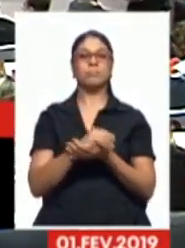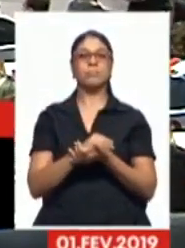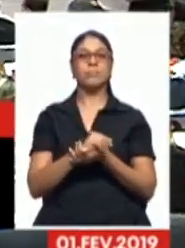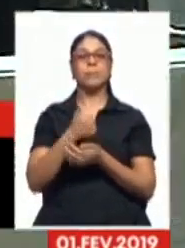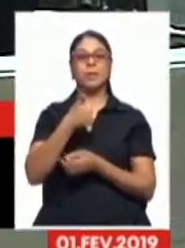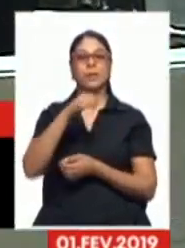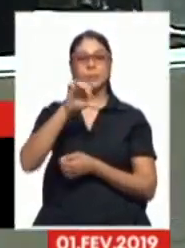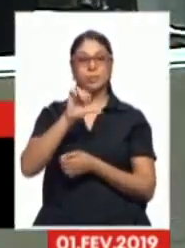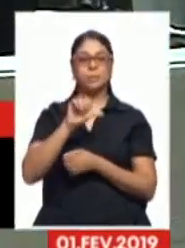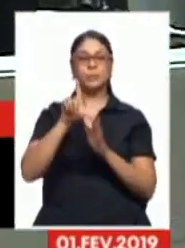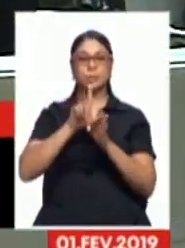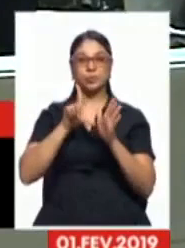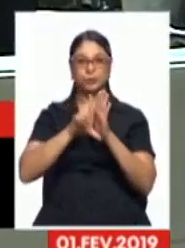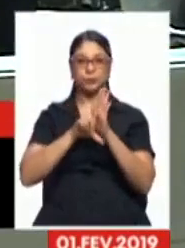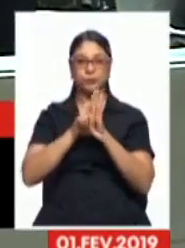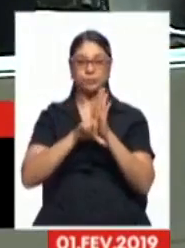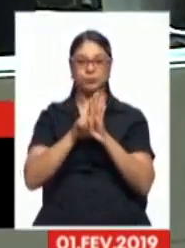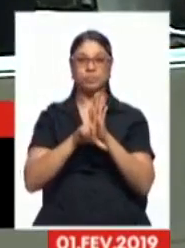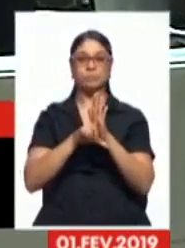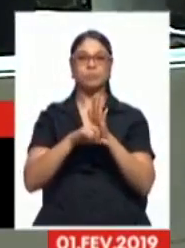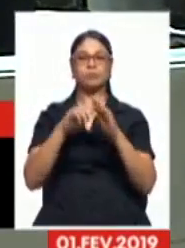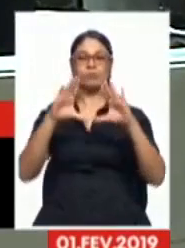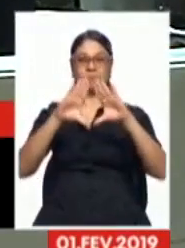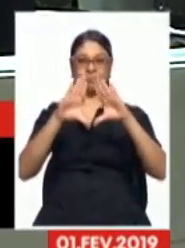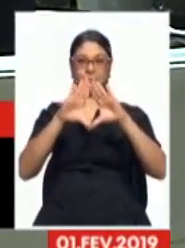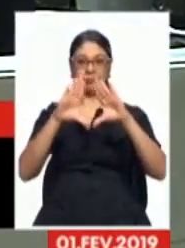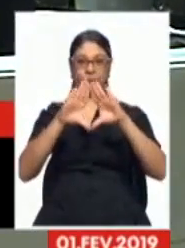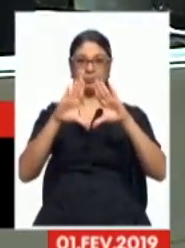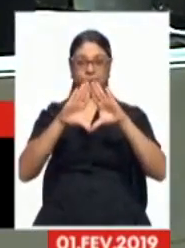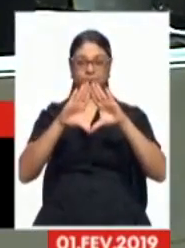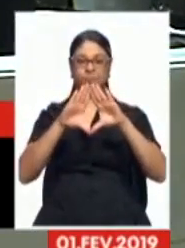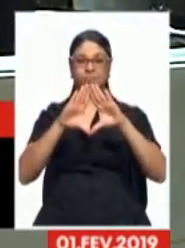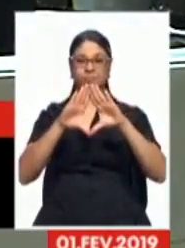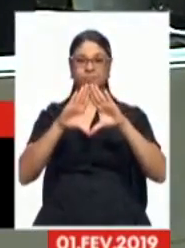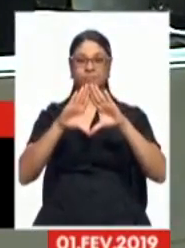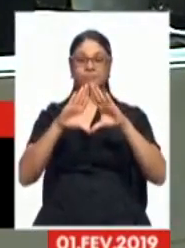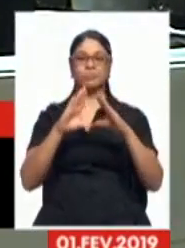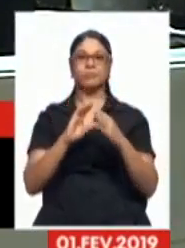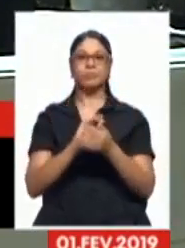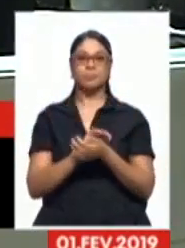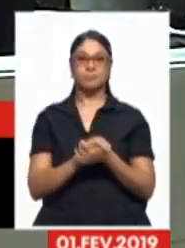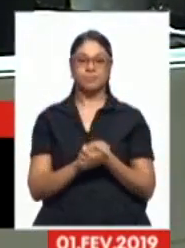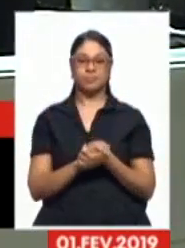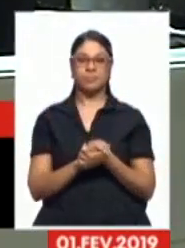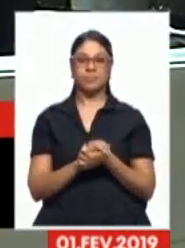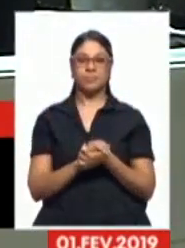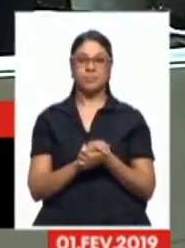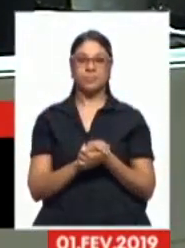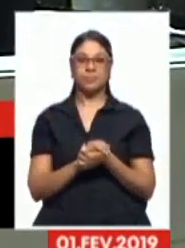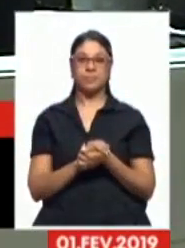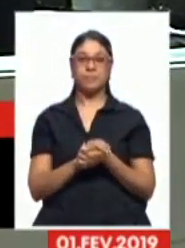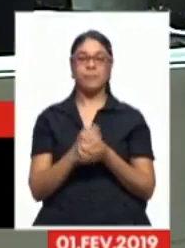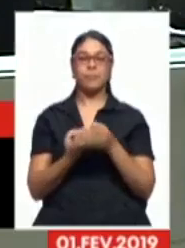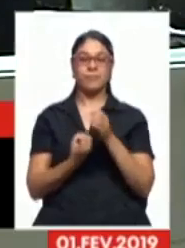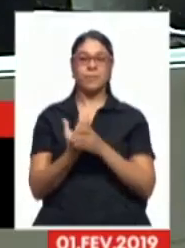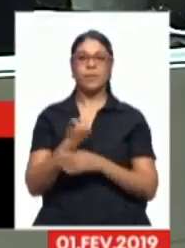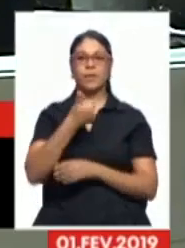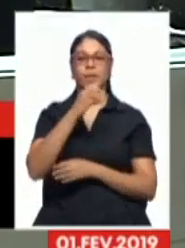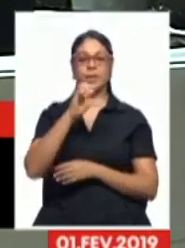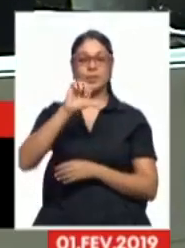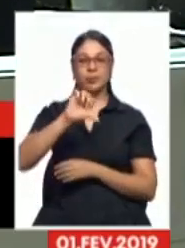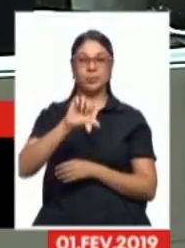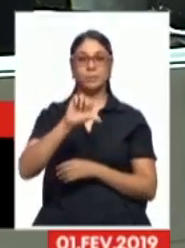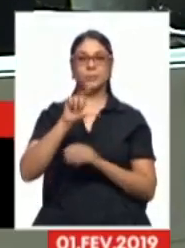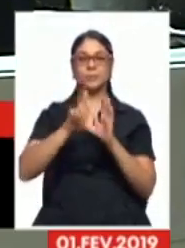19ª Legislatura da Assembleia Legislativa do Estado de Minas Gerais, a instalação da 19ª Legislatura e